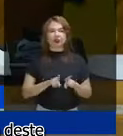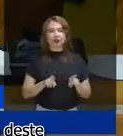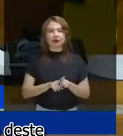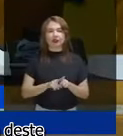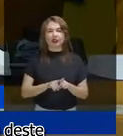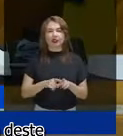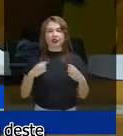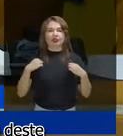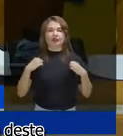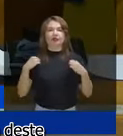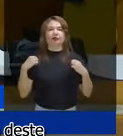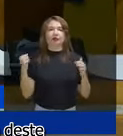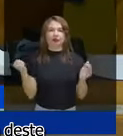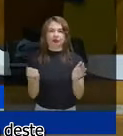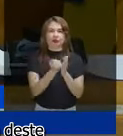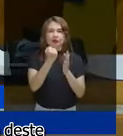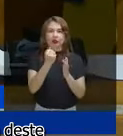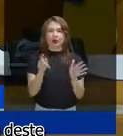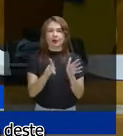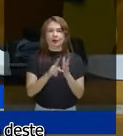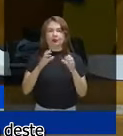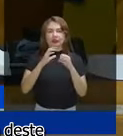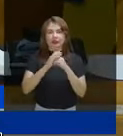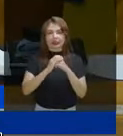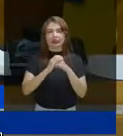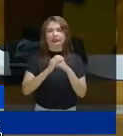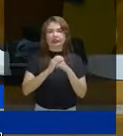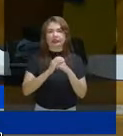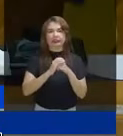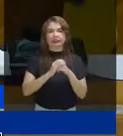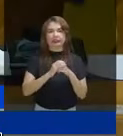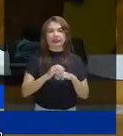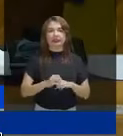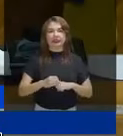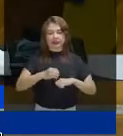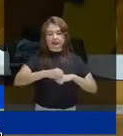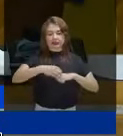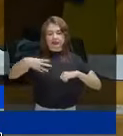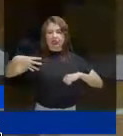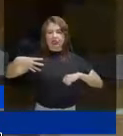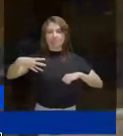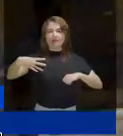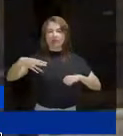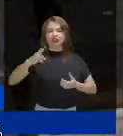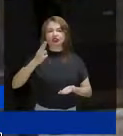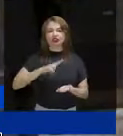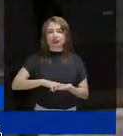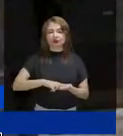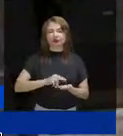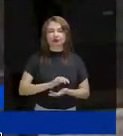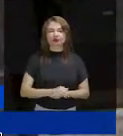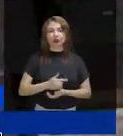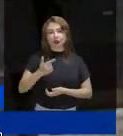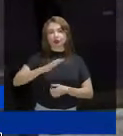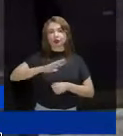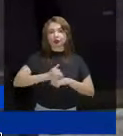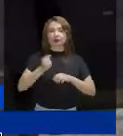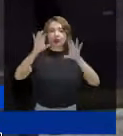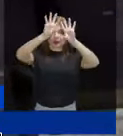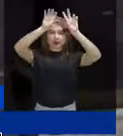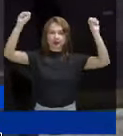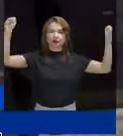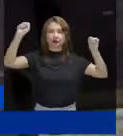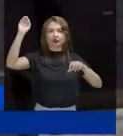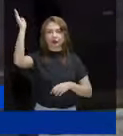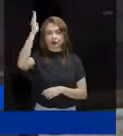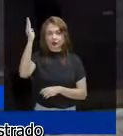na camisa o emblema deste Tribunal Regional Eleitoral, o nosso selo diamante, o segundo melhor tribunal do país. Achamos por bem